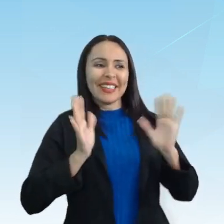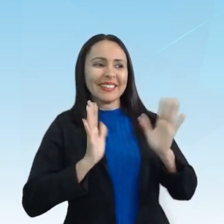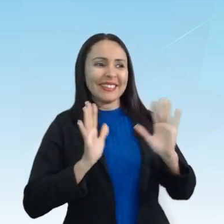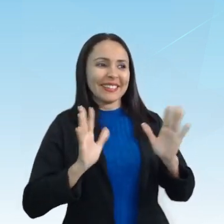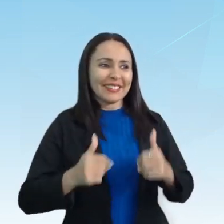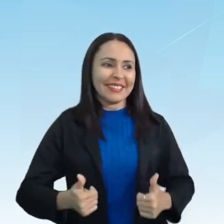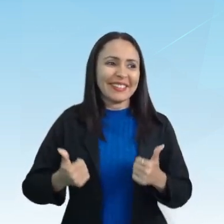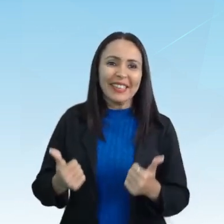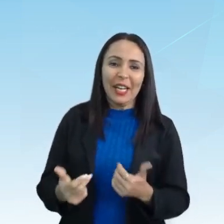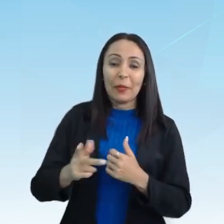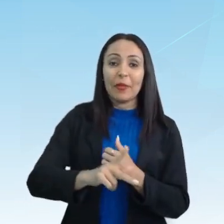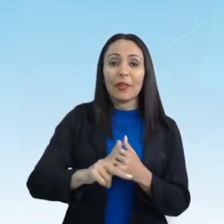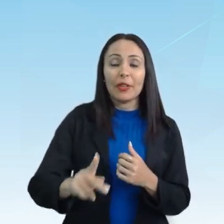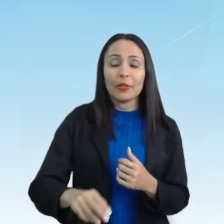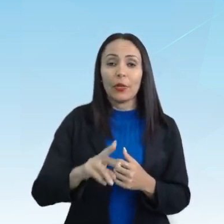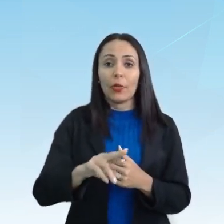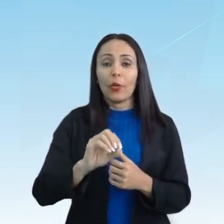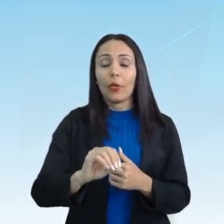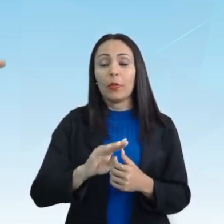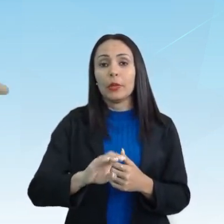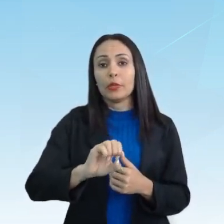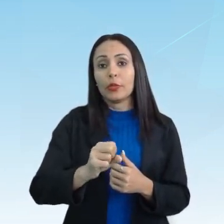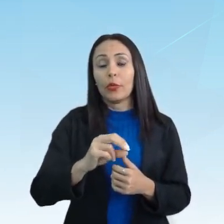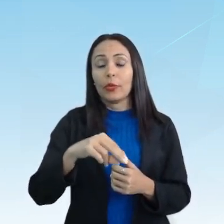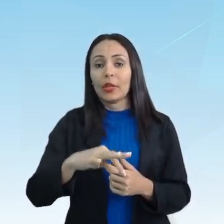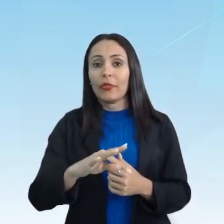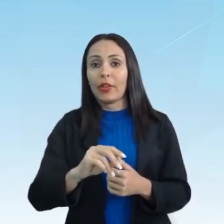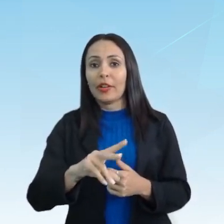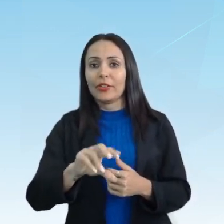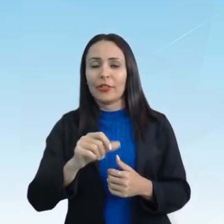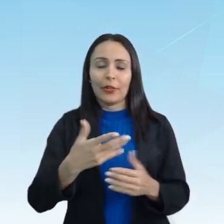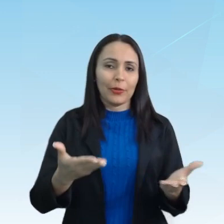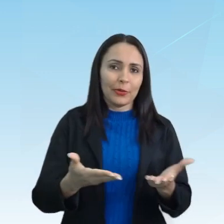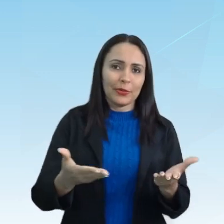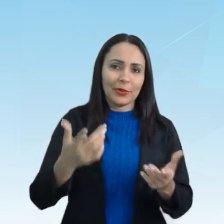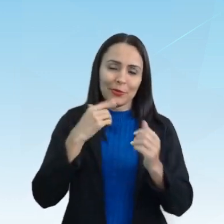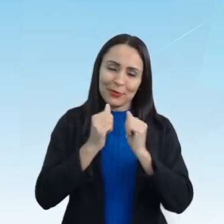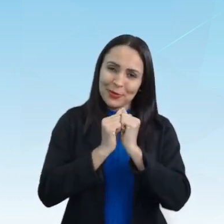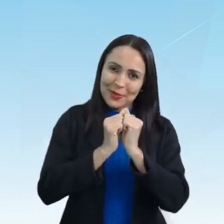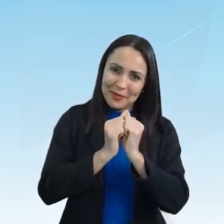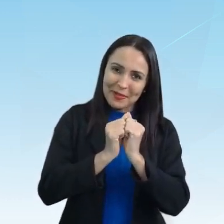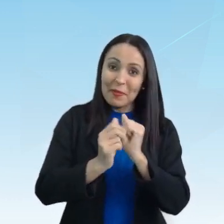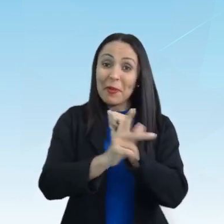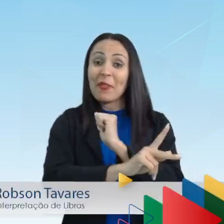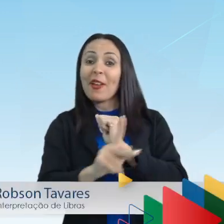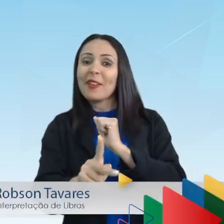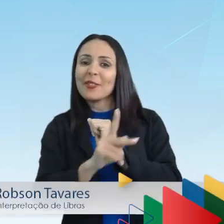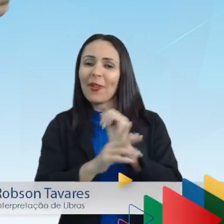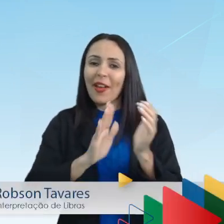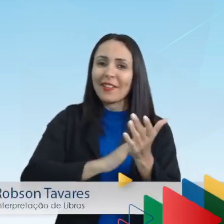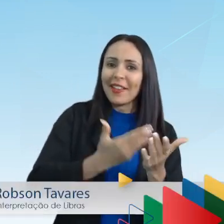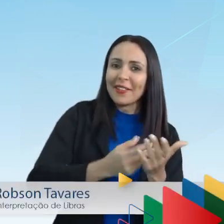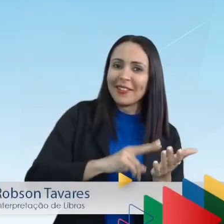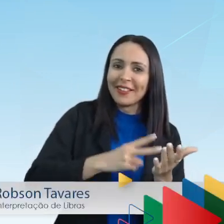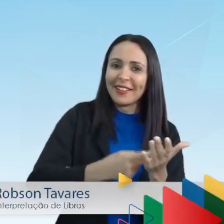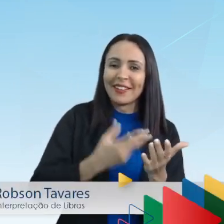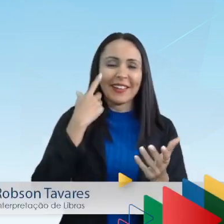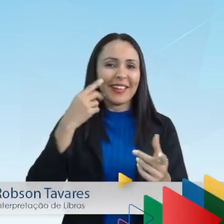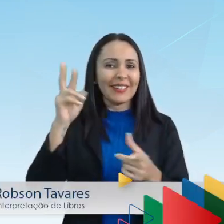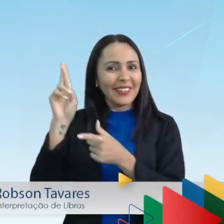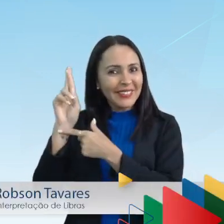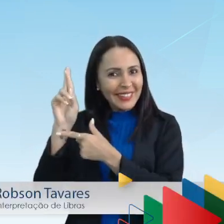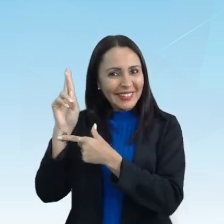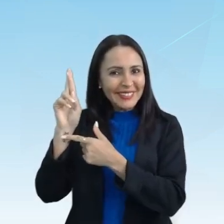Olá, estudantes! Eu sou o professor Robson Anselmo Tavares e hoje, juntamente com a professora intérprete de Libras,